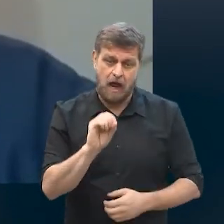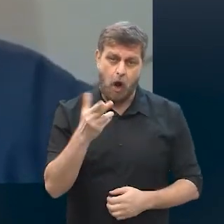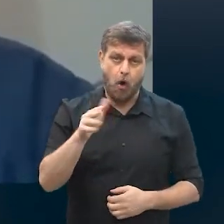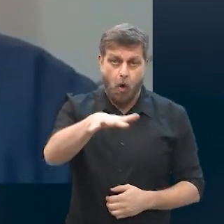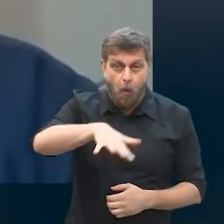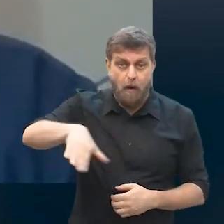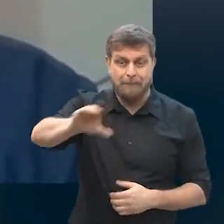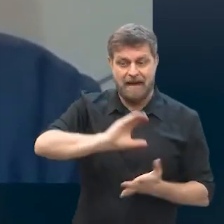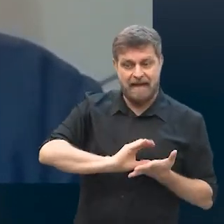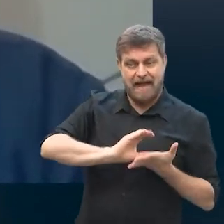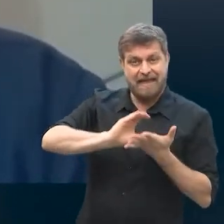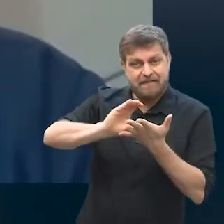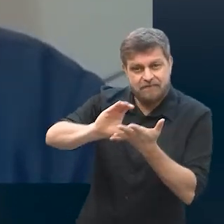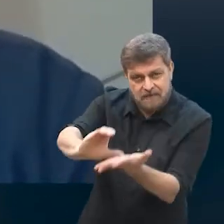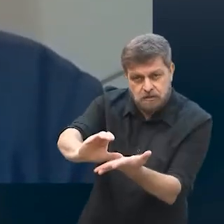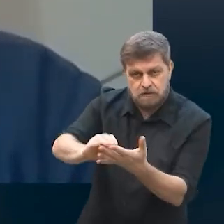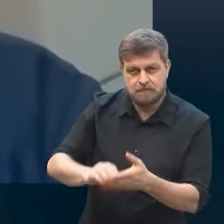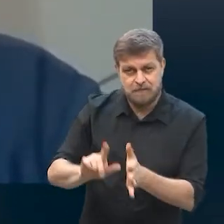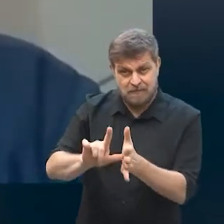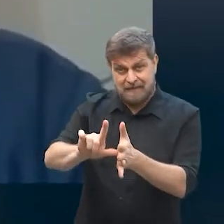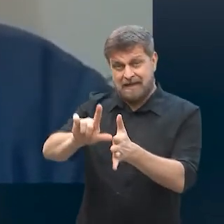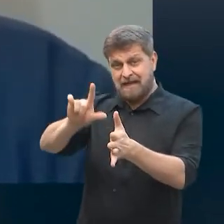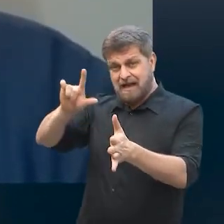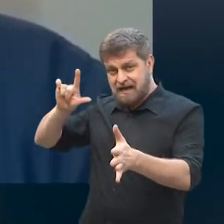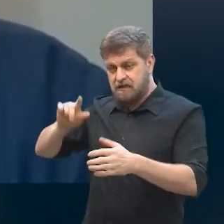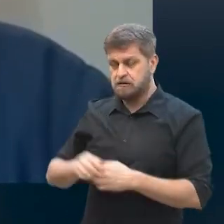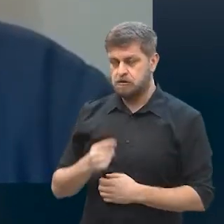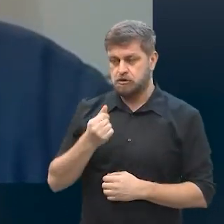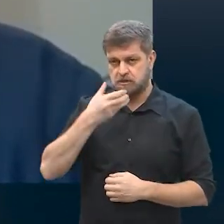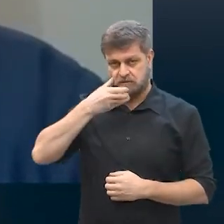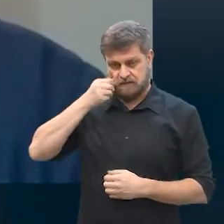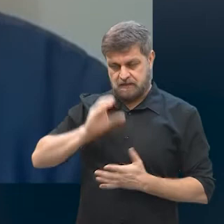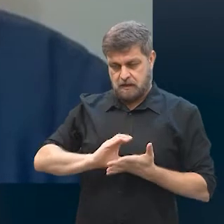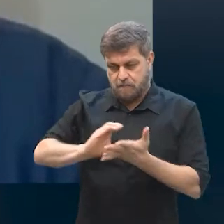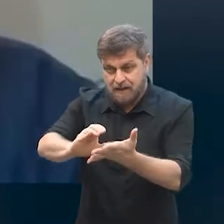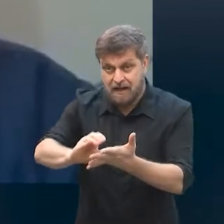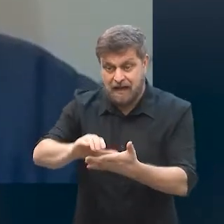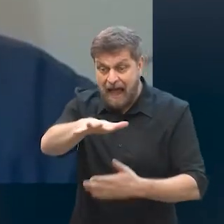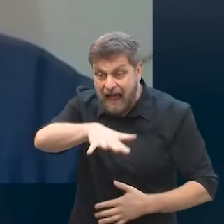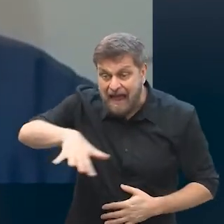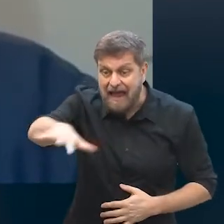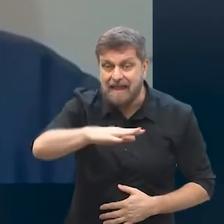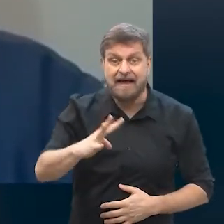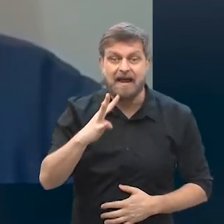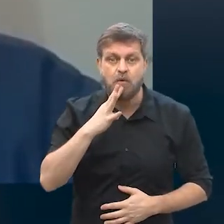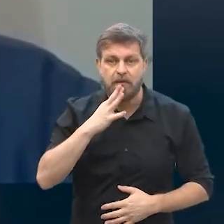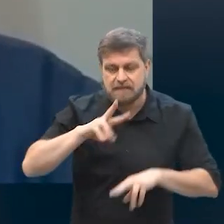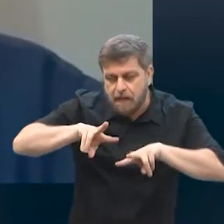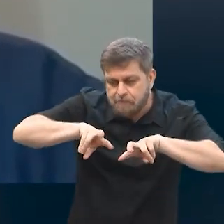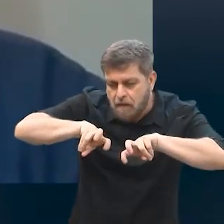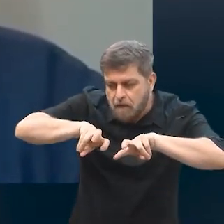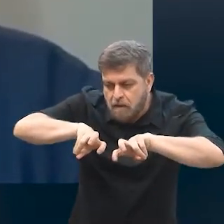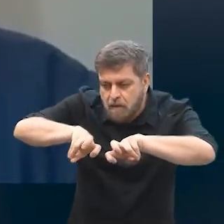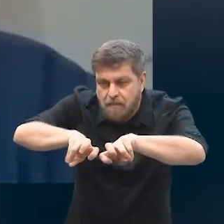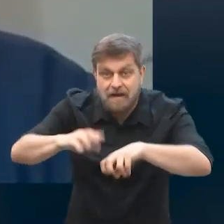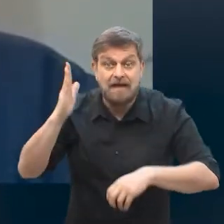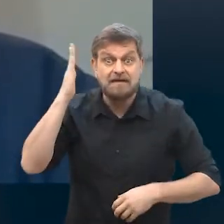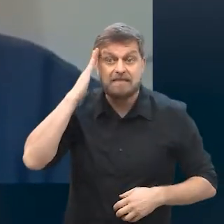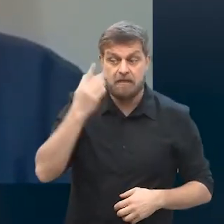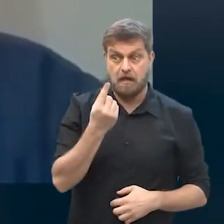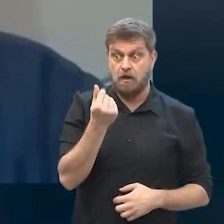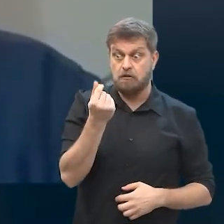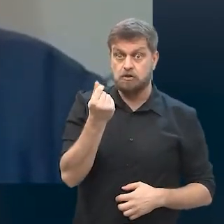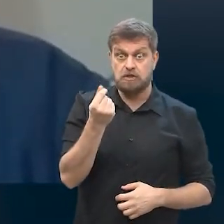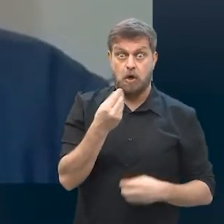investir em qualquer negócio. Antes de você investir, você precisa conhecer o mercado, precisa saber para onde o teu dinheiro